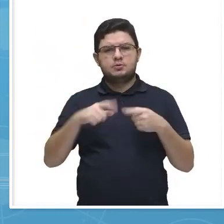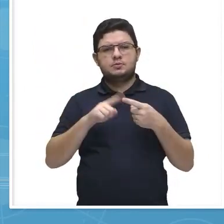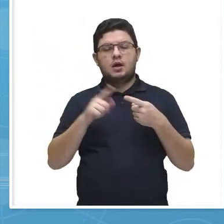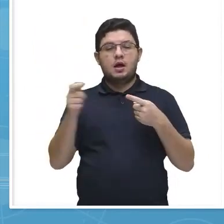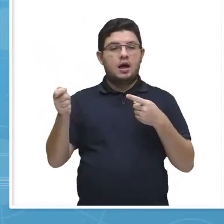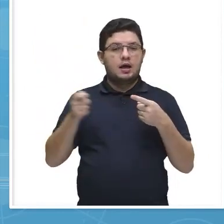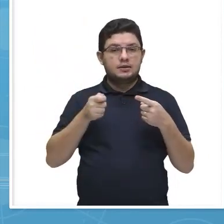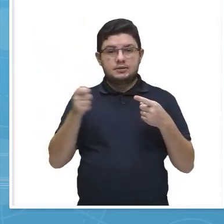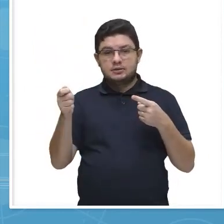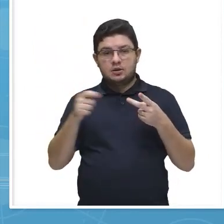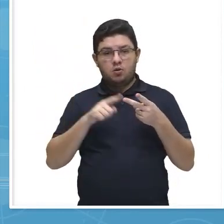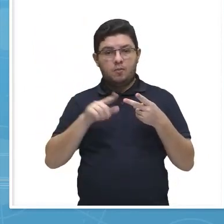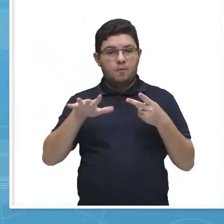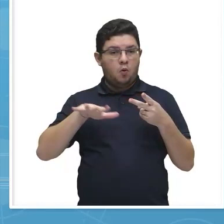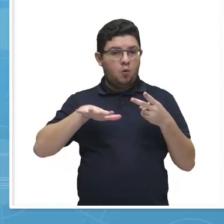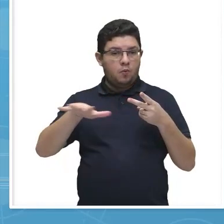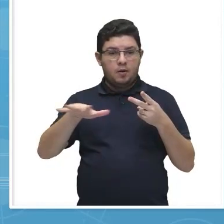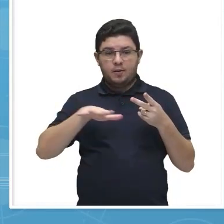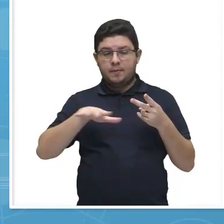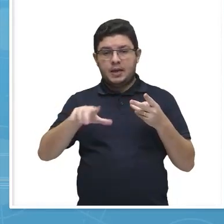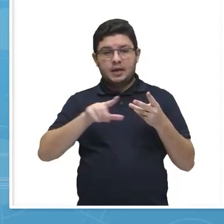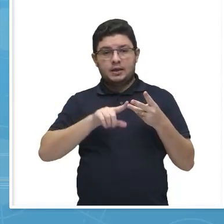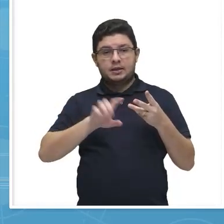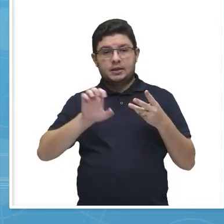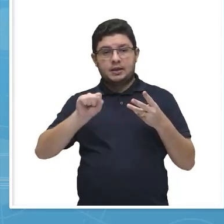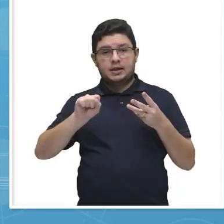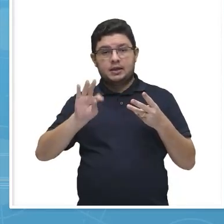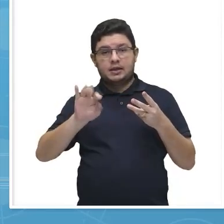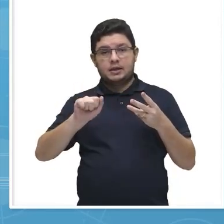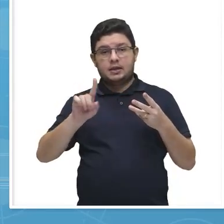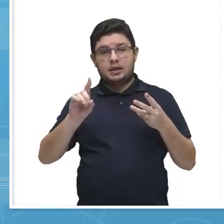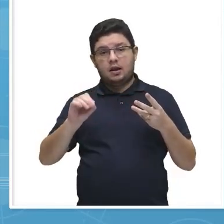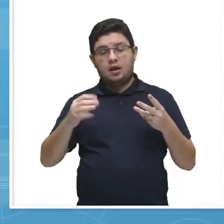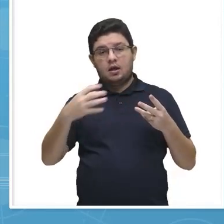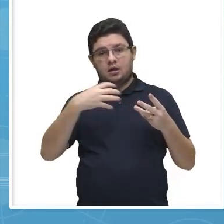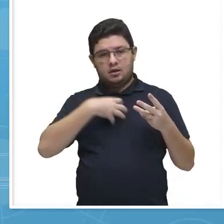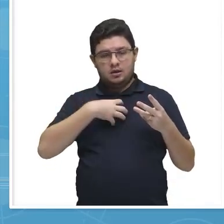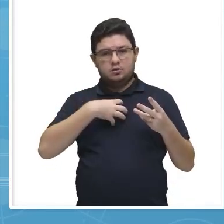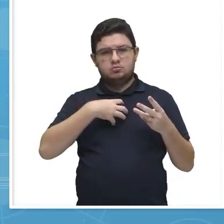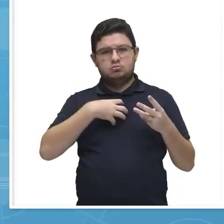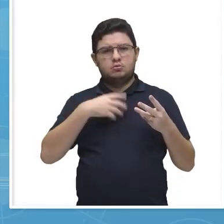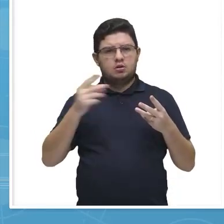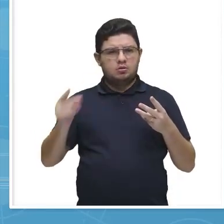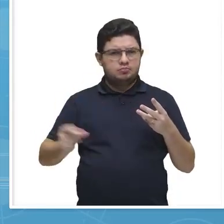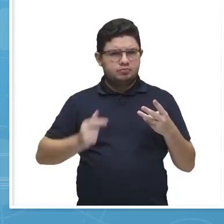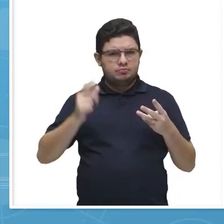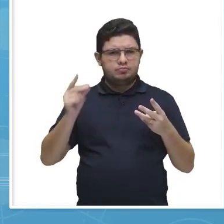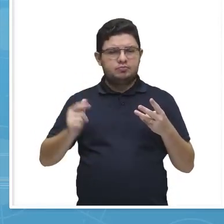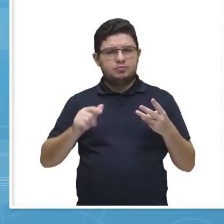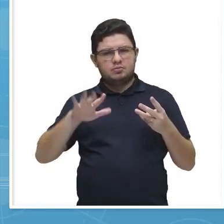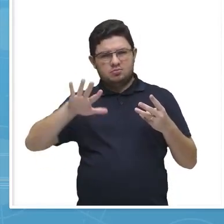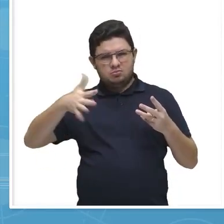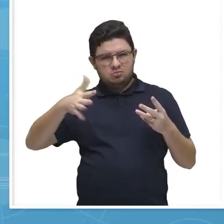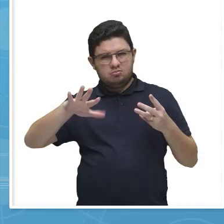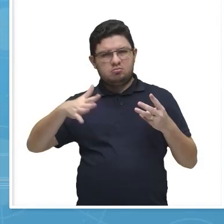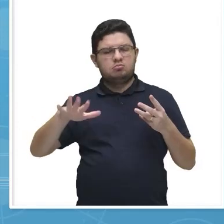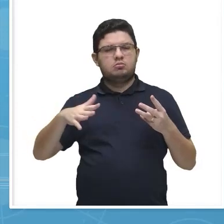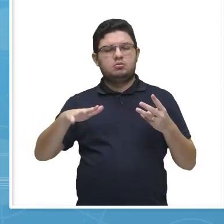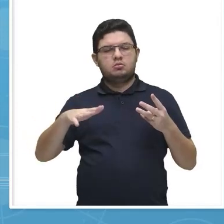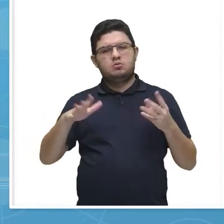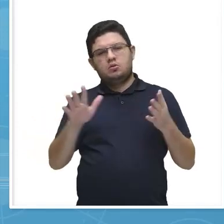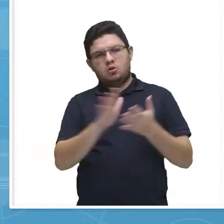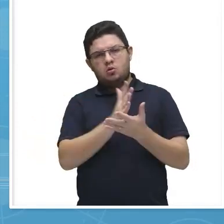ação, movimento, as condições, os estados permanentes, estados transitórios, mudança de